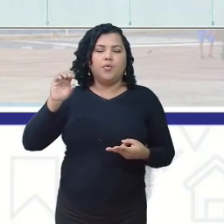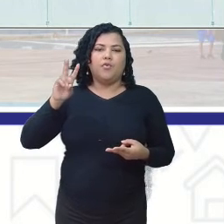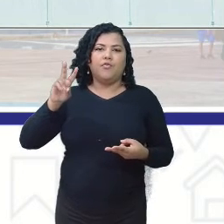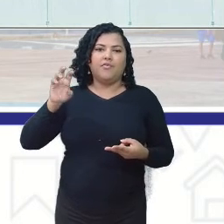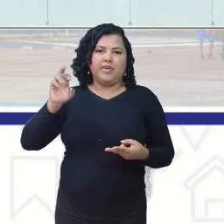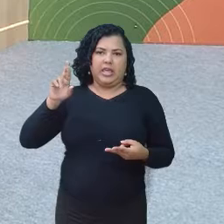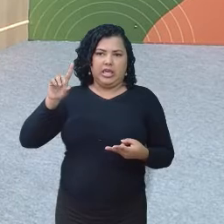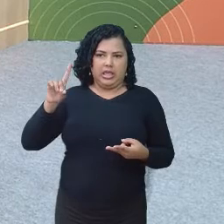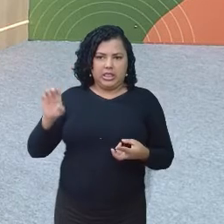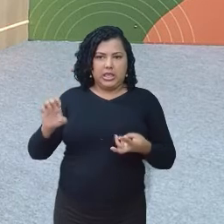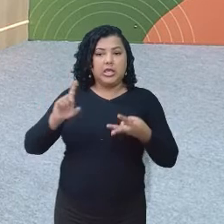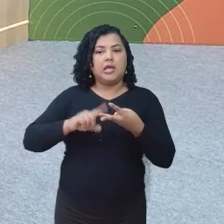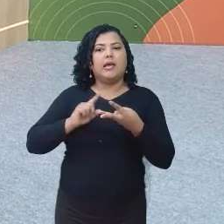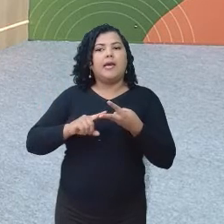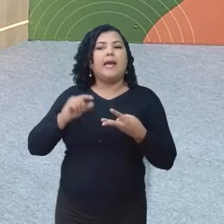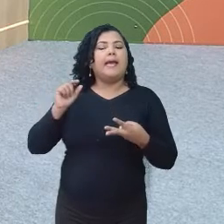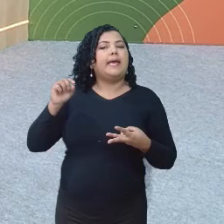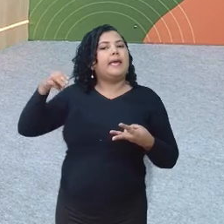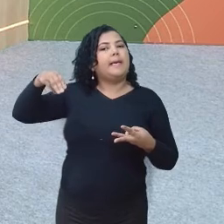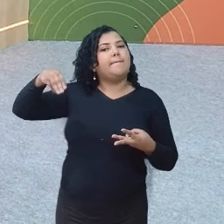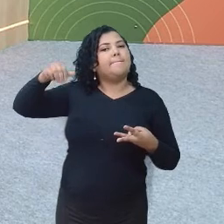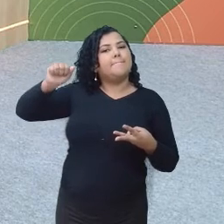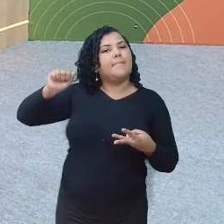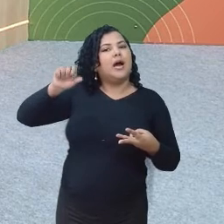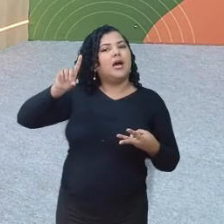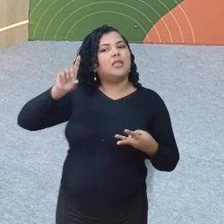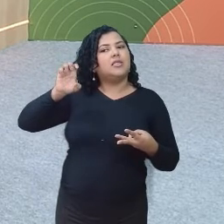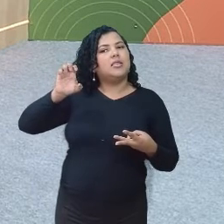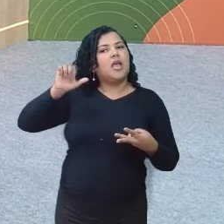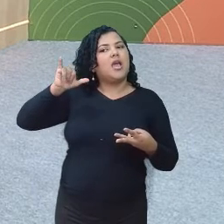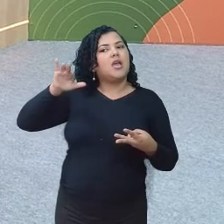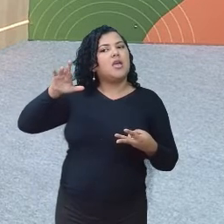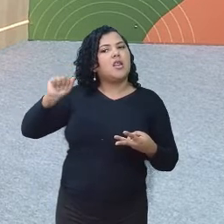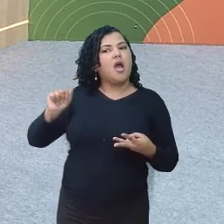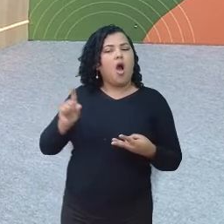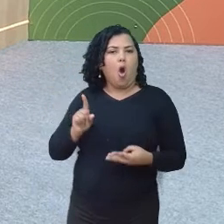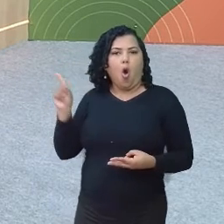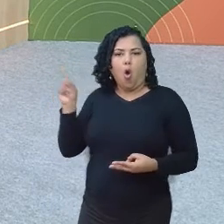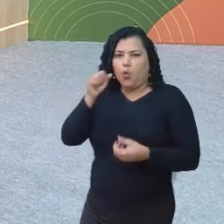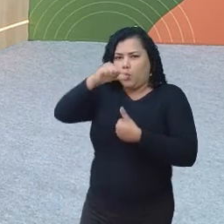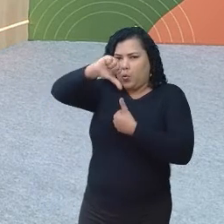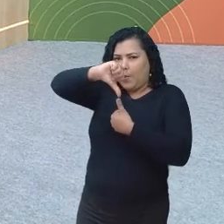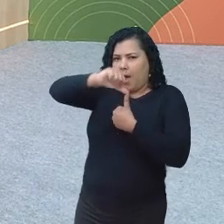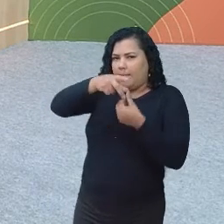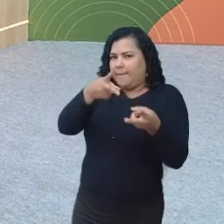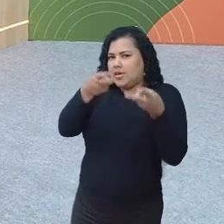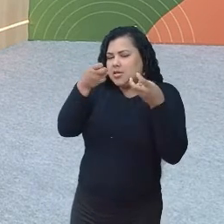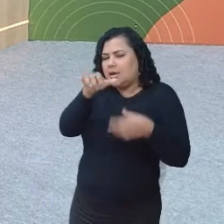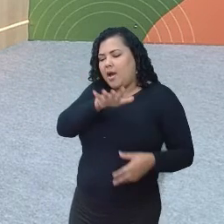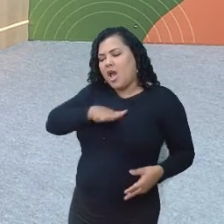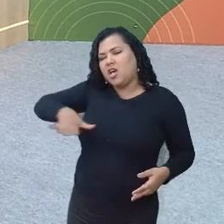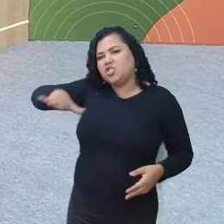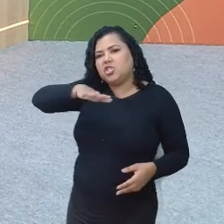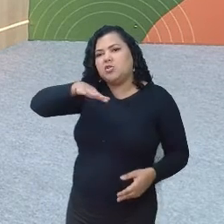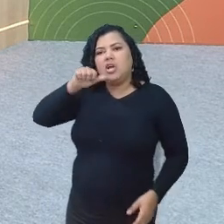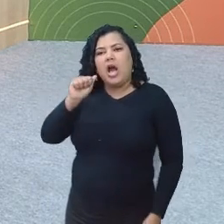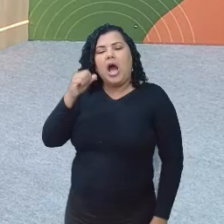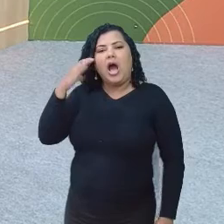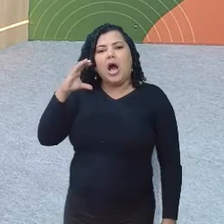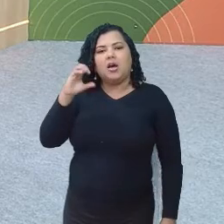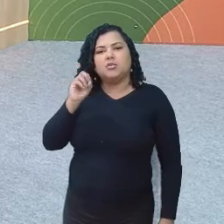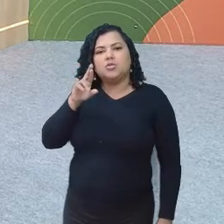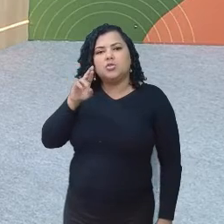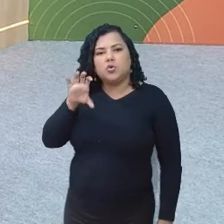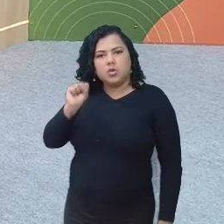mapa, né, mapa do continente africano, e aqui está a região de Açores. Então, nesse território aqui, ó, eles já